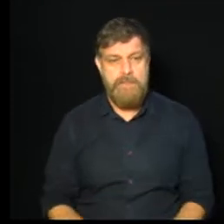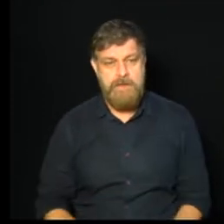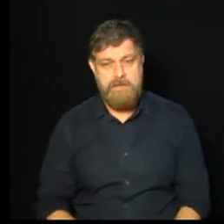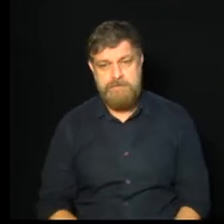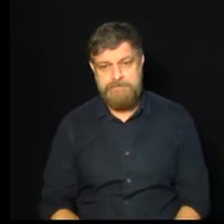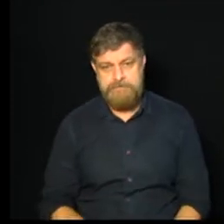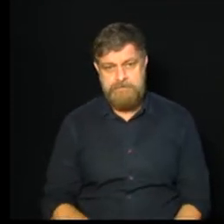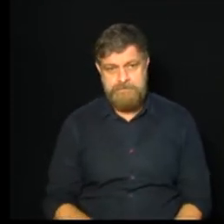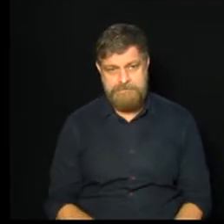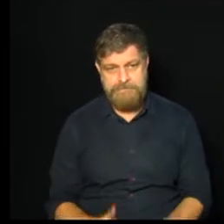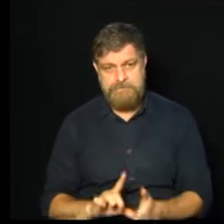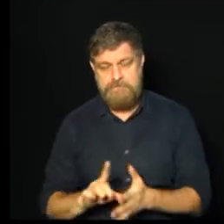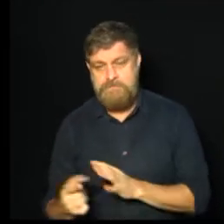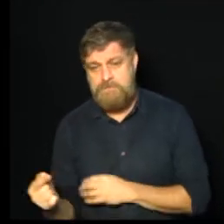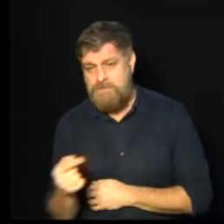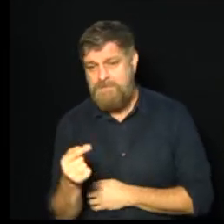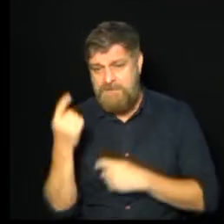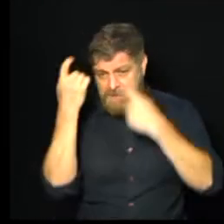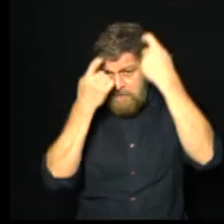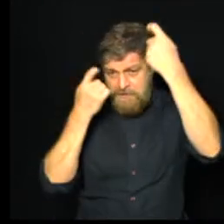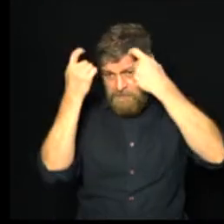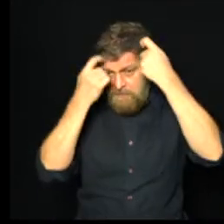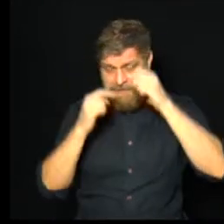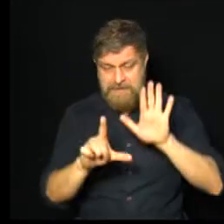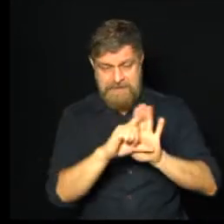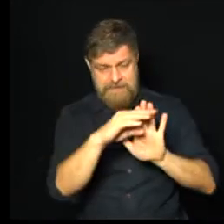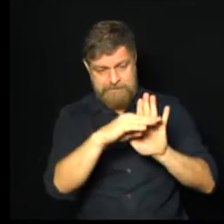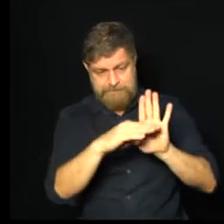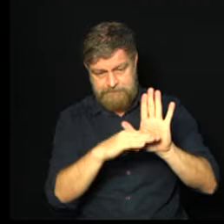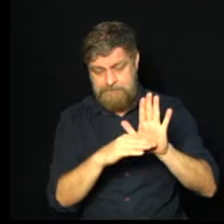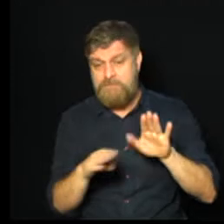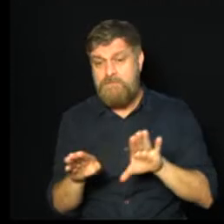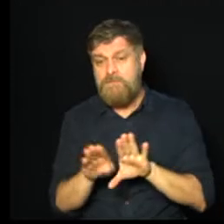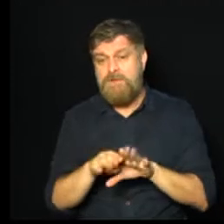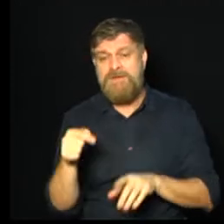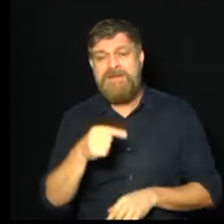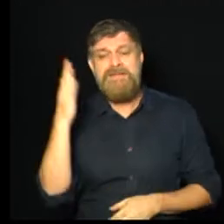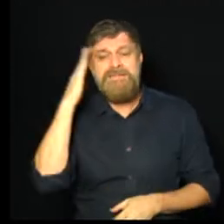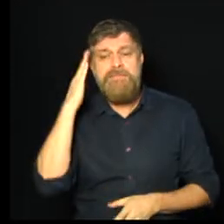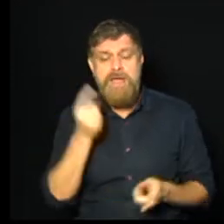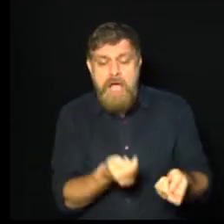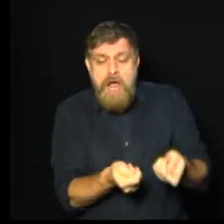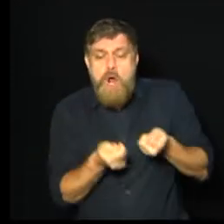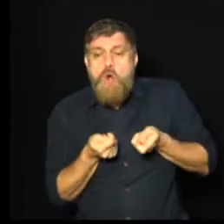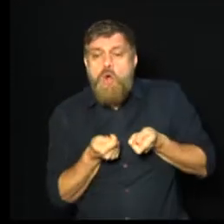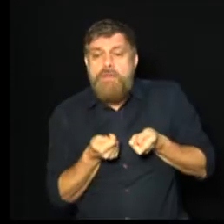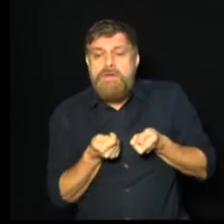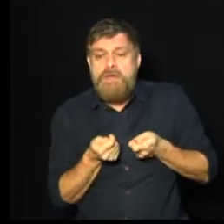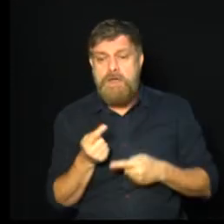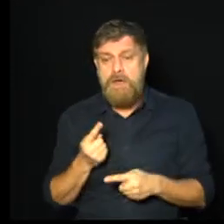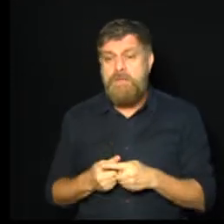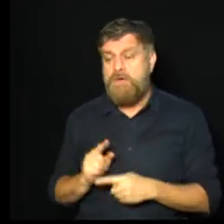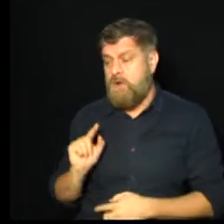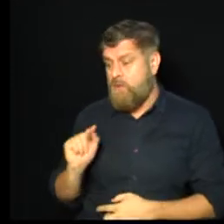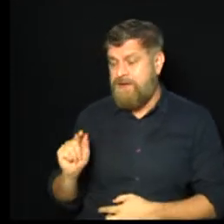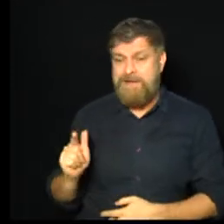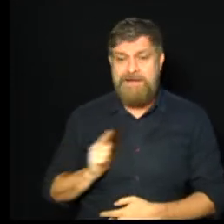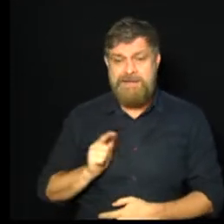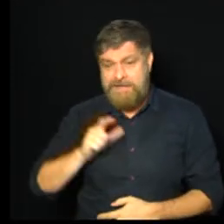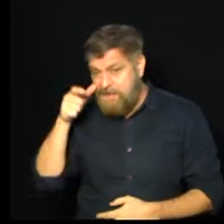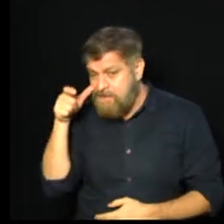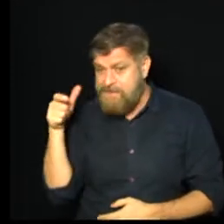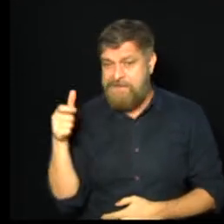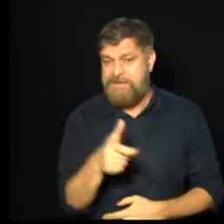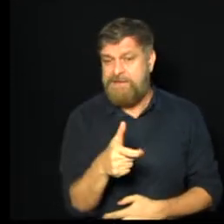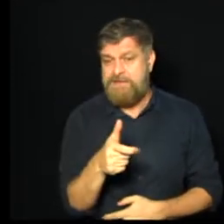Na sequência, nós estamos preocupados, além da legalidade da ação, da economicidade. Por quê? Porque, obviamente, só tem interesse uma coisa